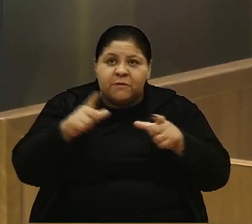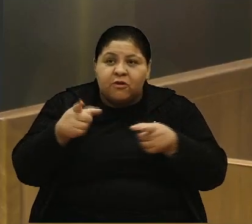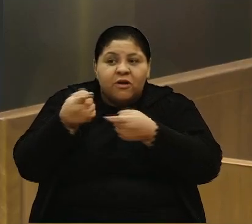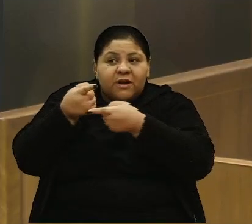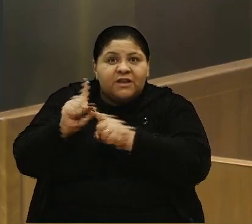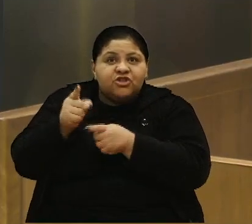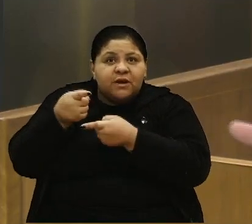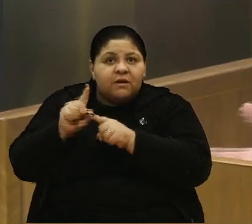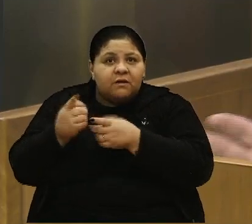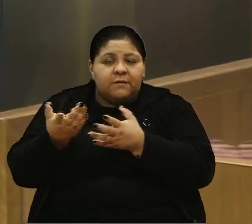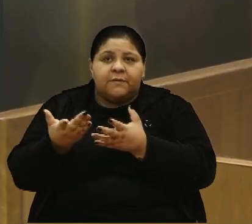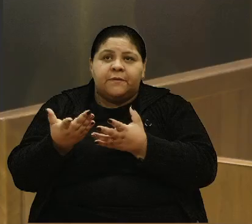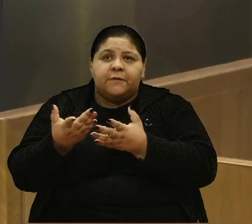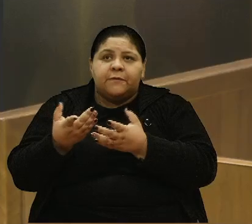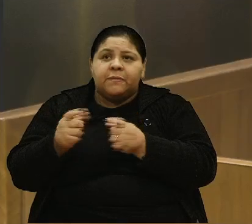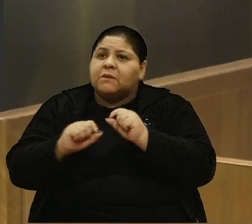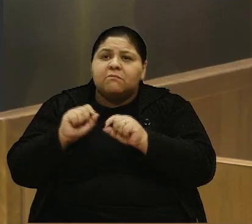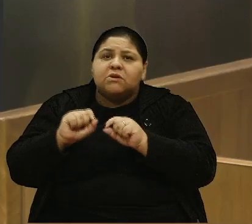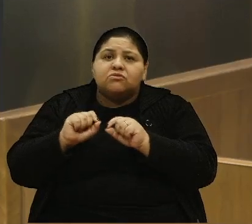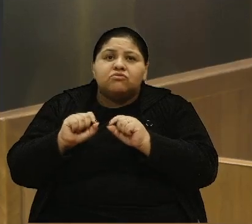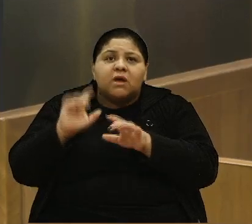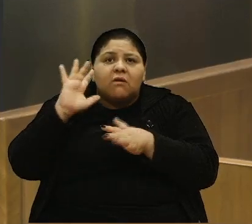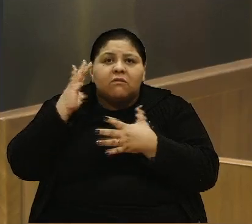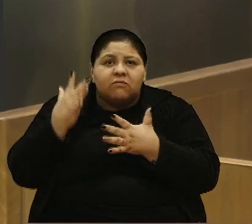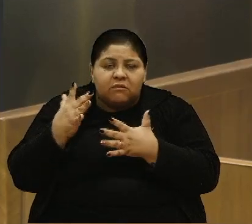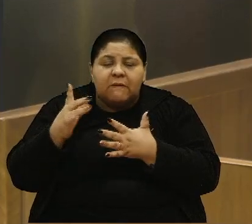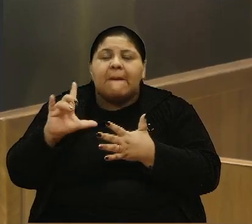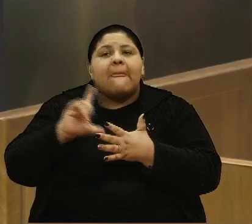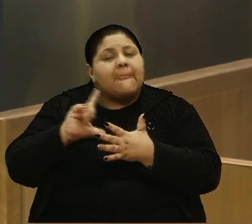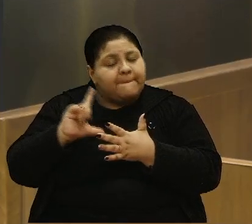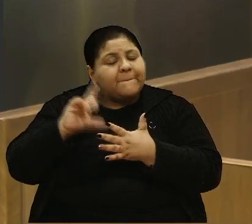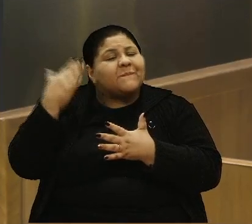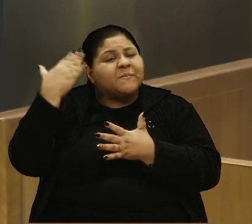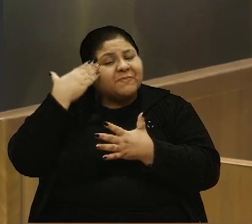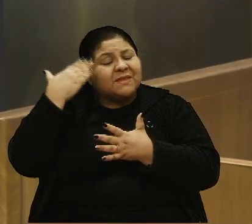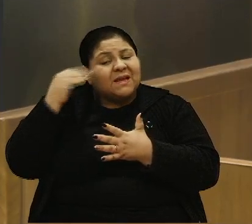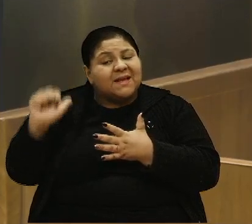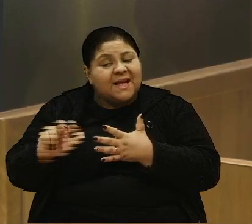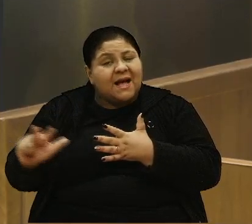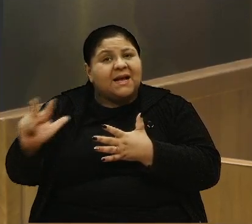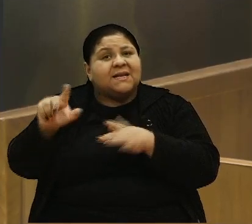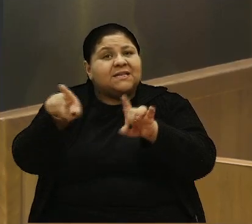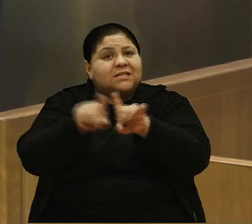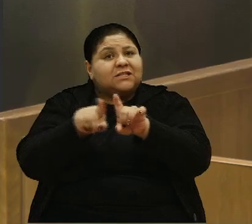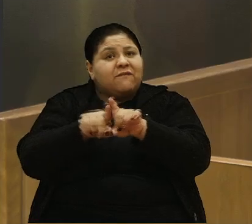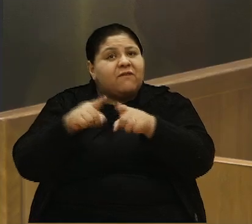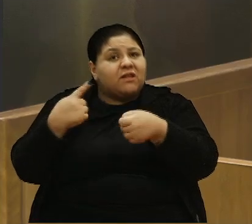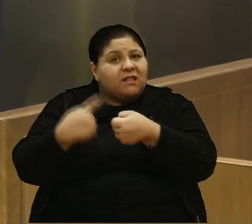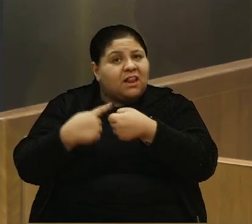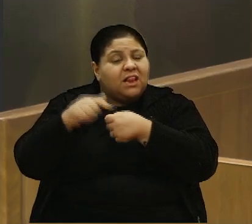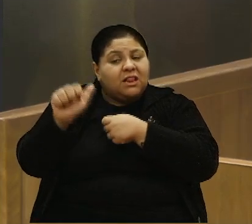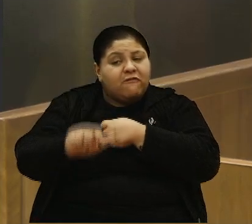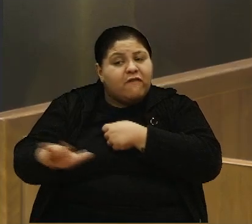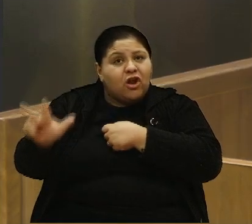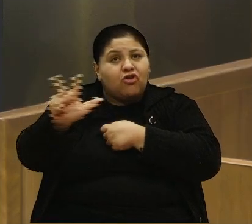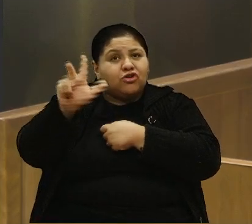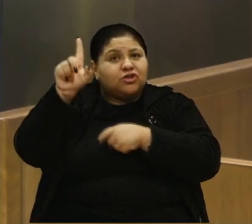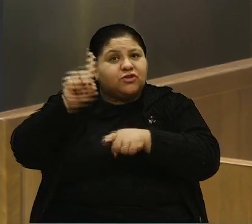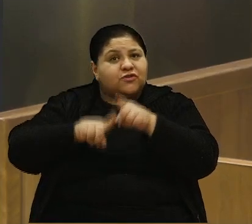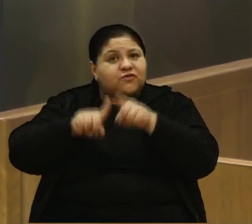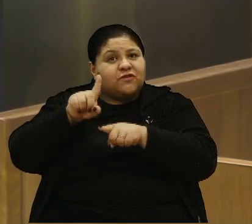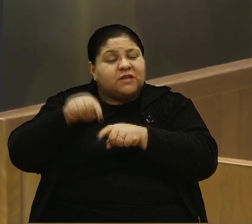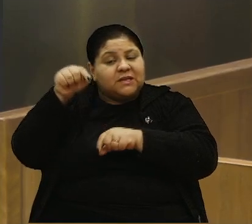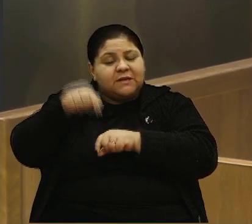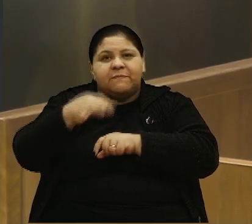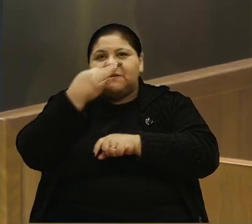crítica. Mas o que é isso? Então a gente tem que saber valorizar também a nossa cidade, valorizar as coisas que são feitas para a